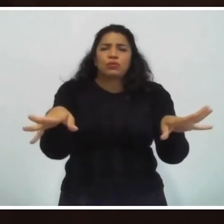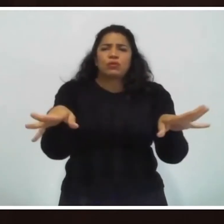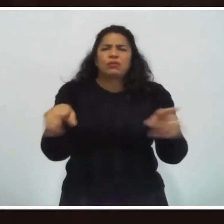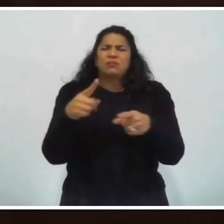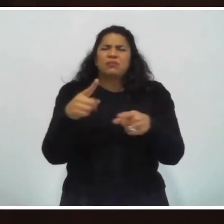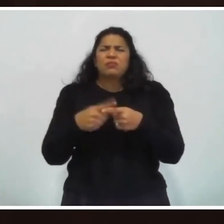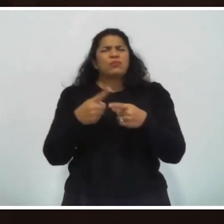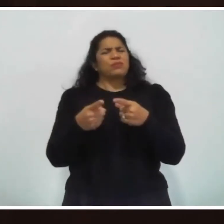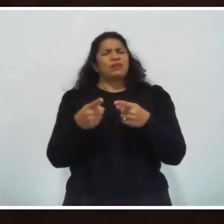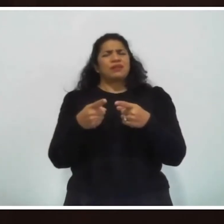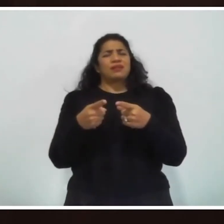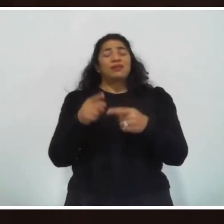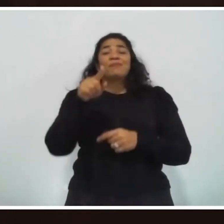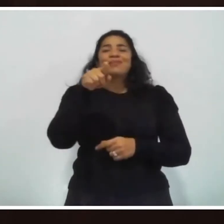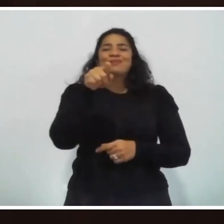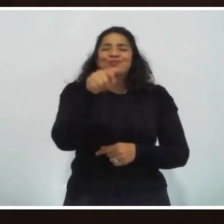você.